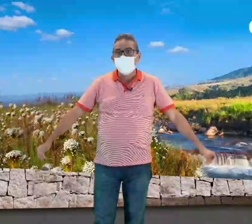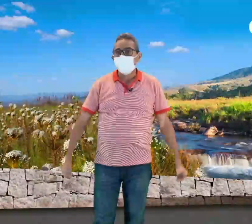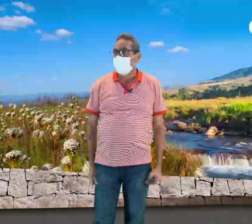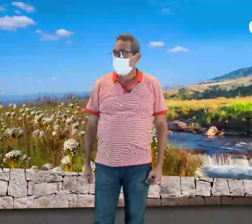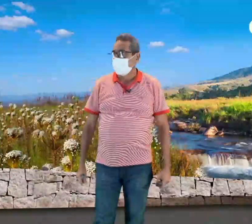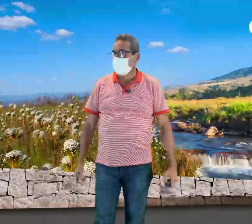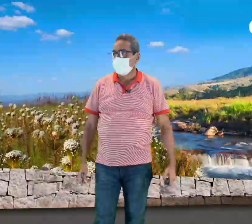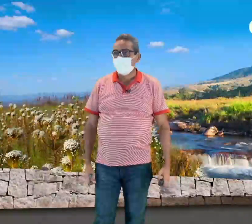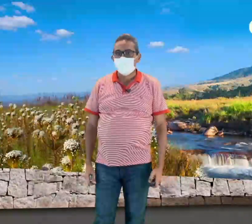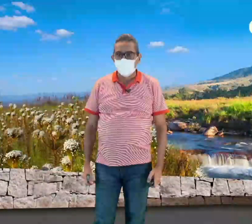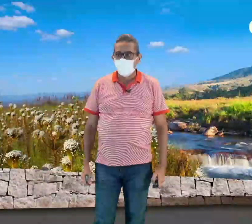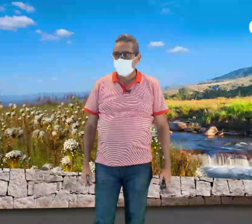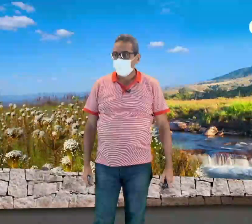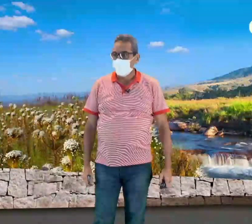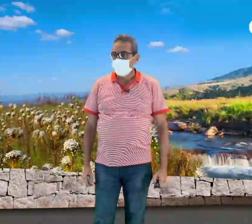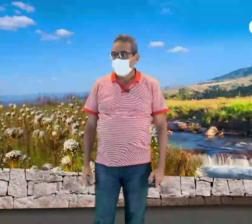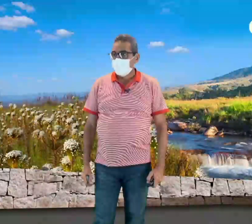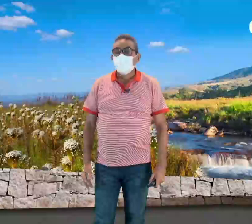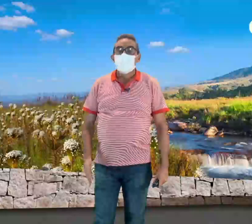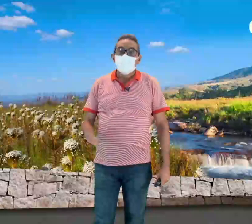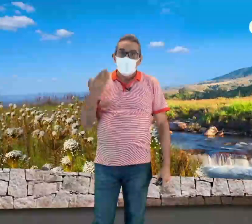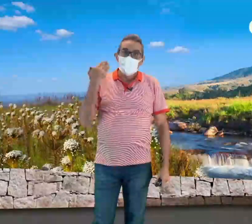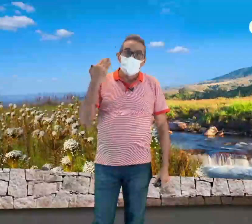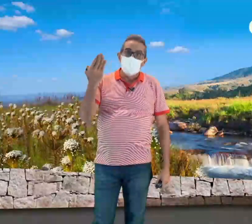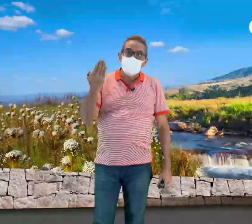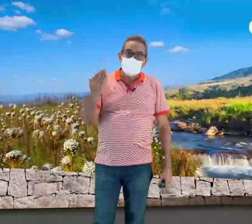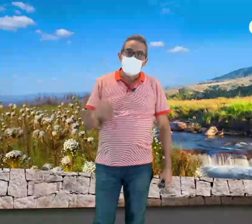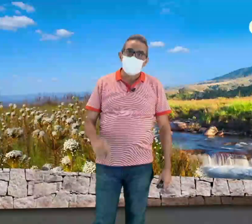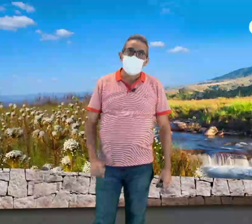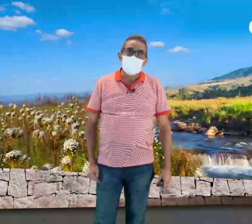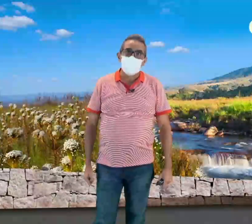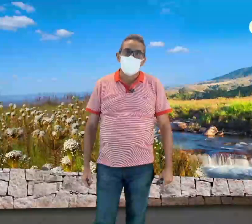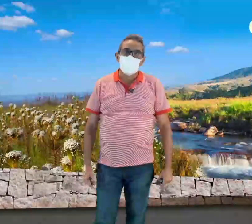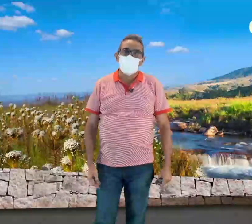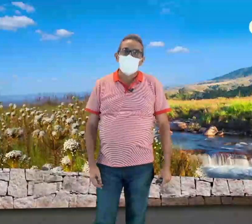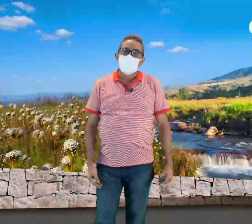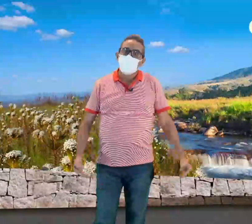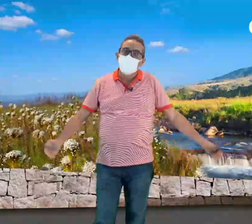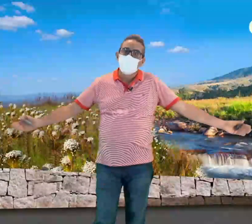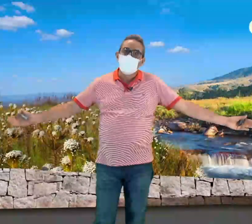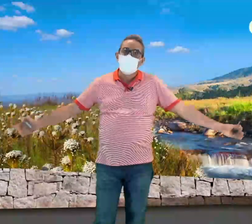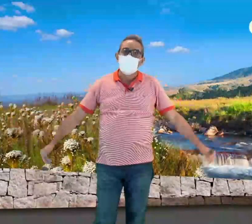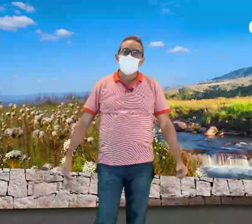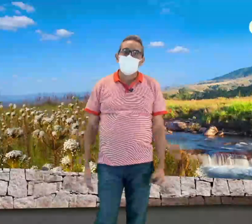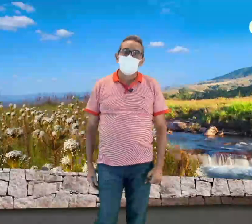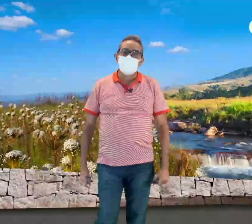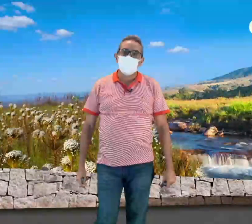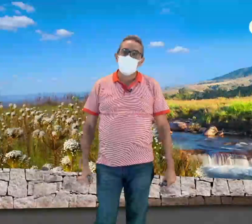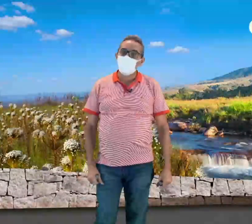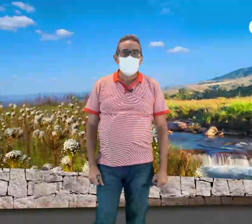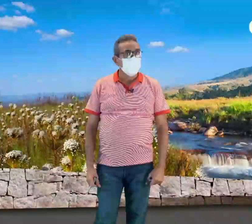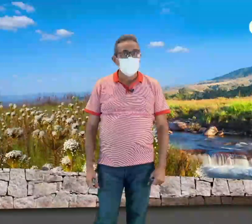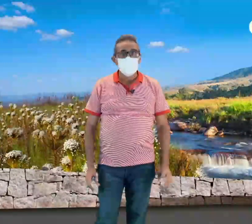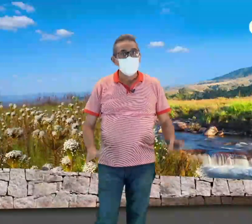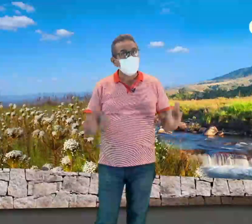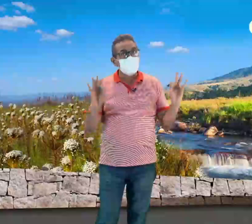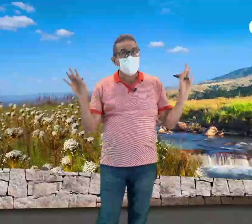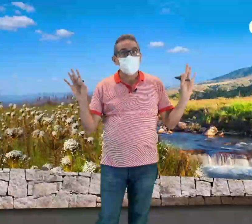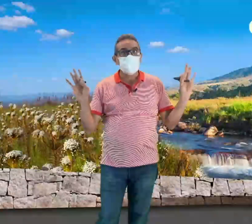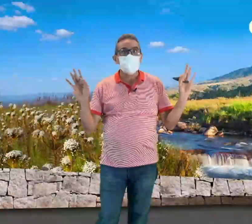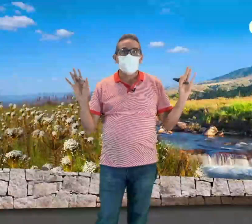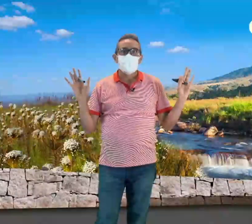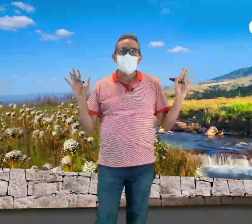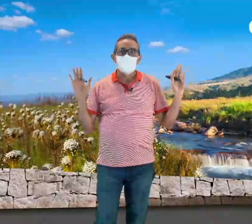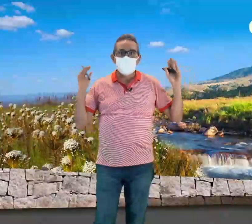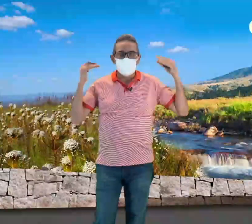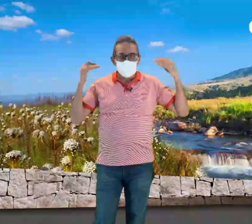é um avanço da medicina, tá? O professor Arimateia, se não fosse o avanço da medicina, hoje não estaria